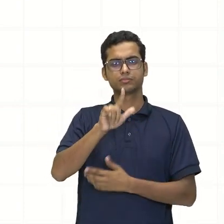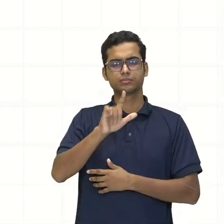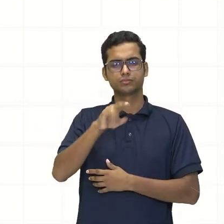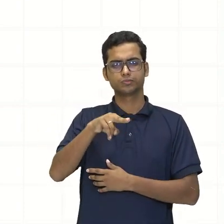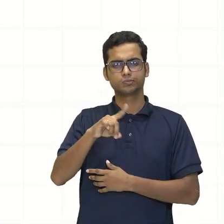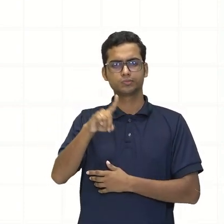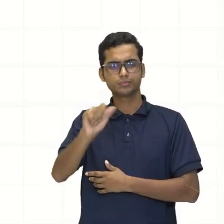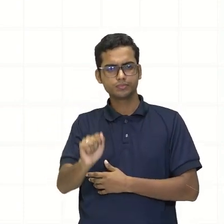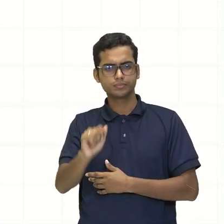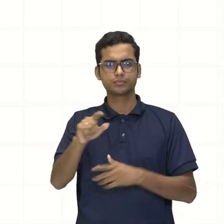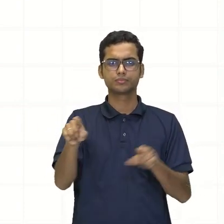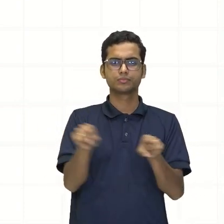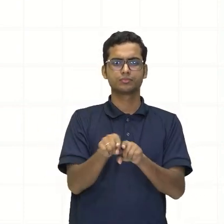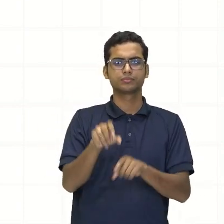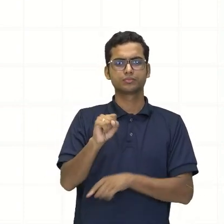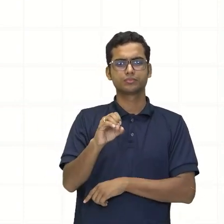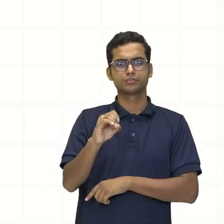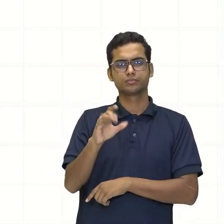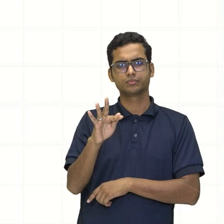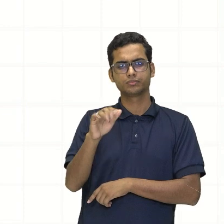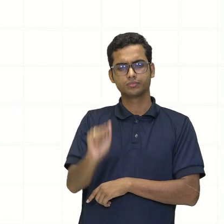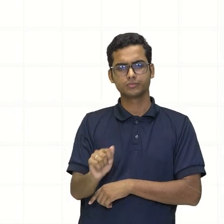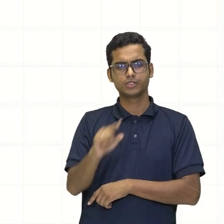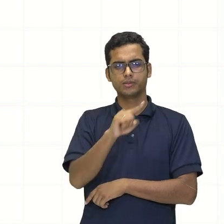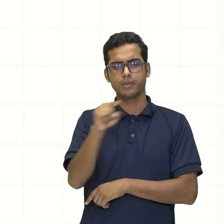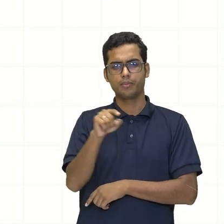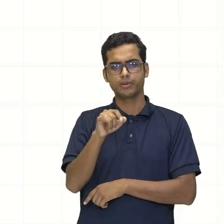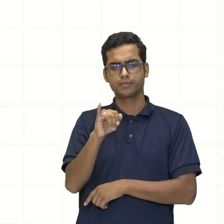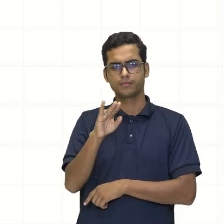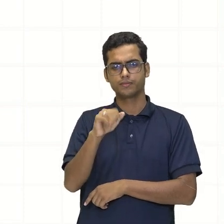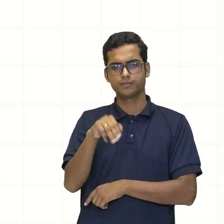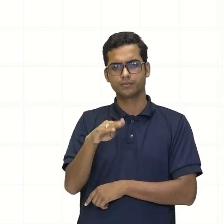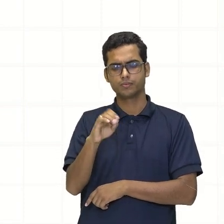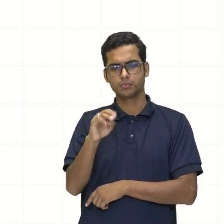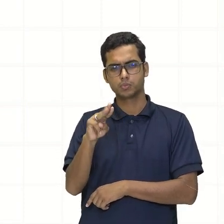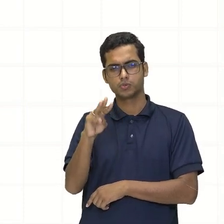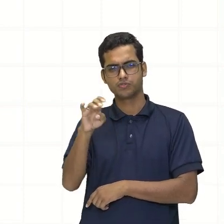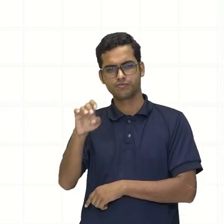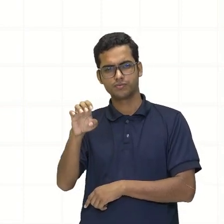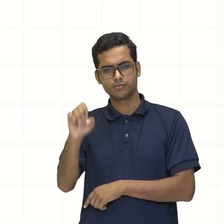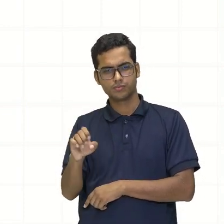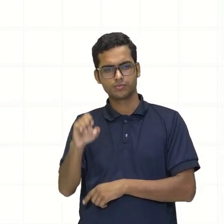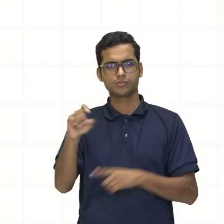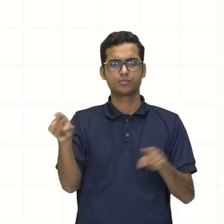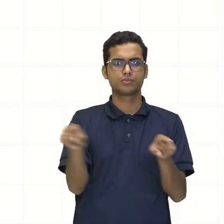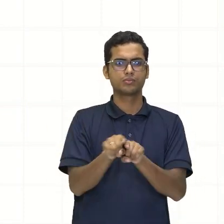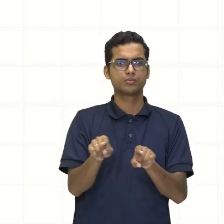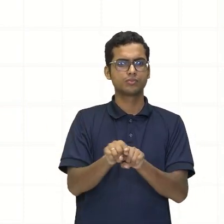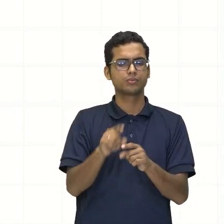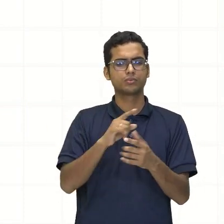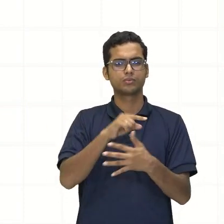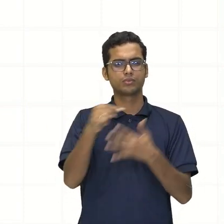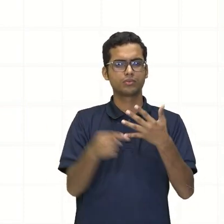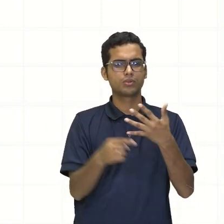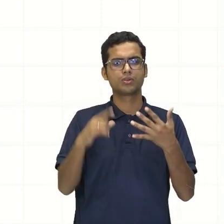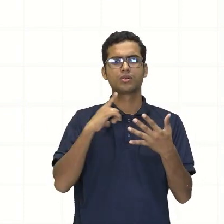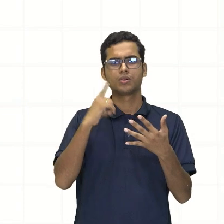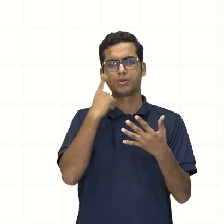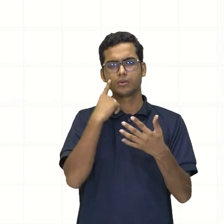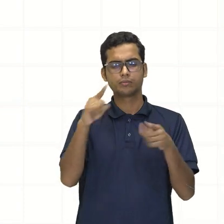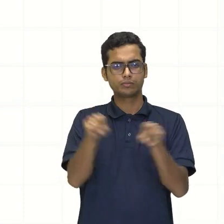Motapa, Sofala, Zimbábue, Congo, Iorubá, Axante,